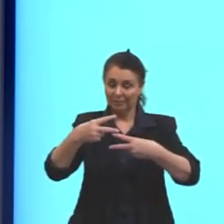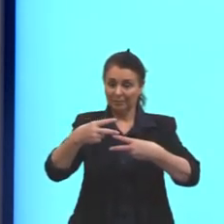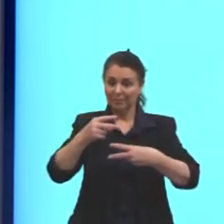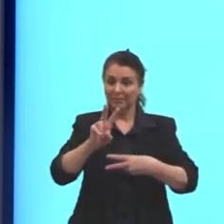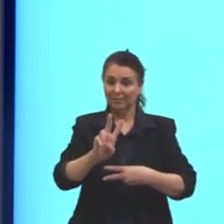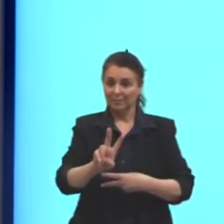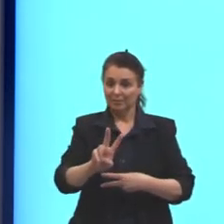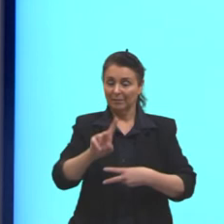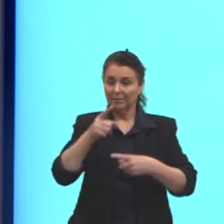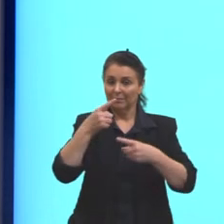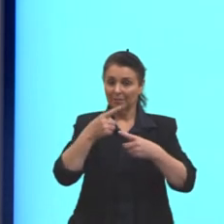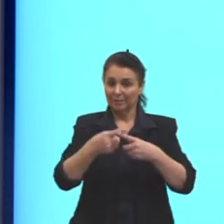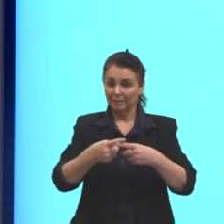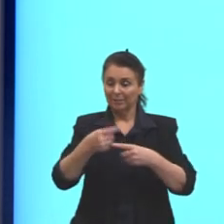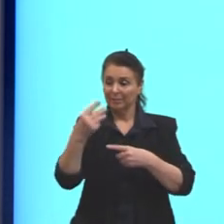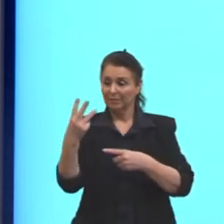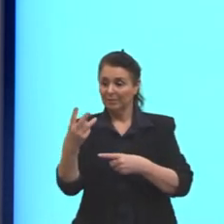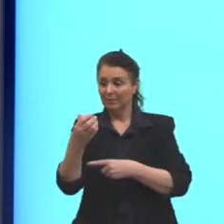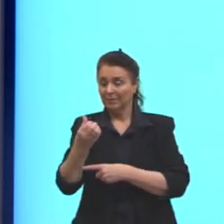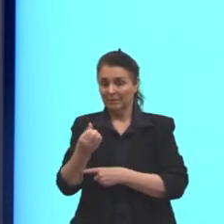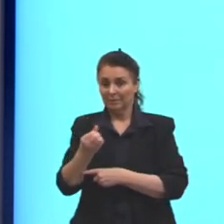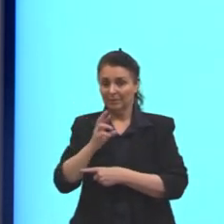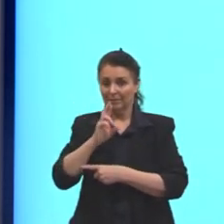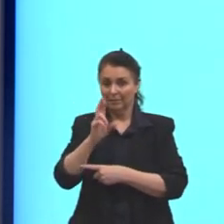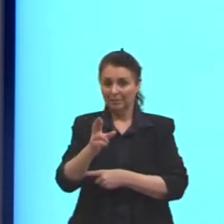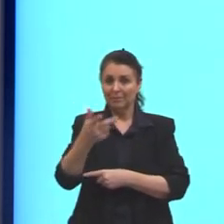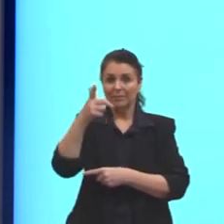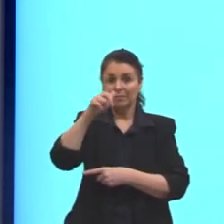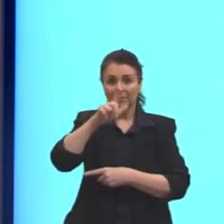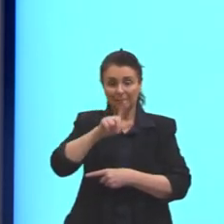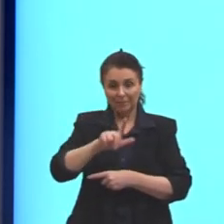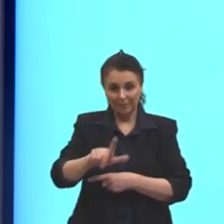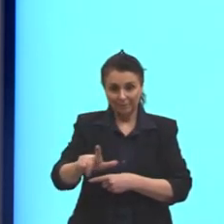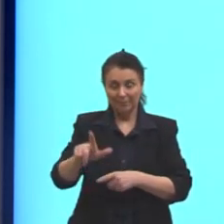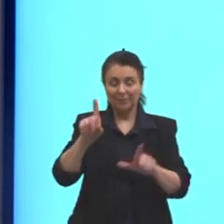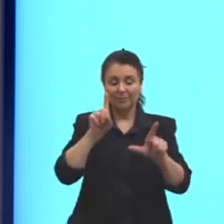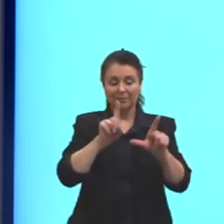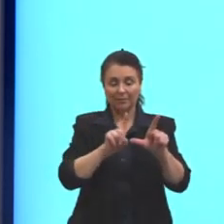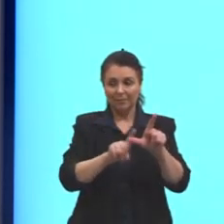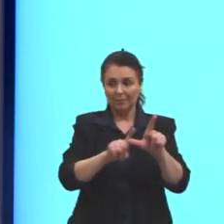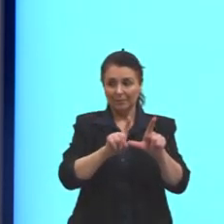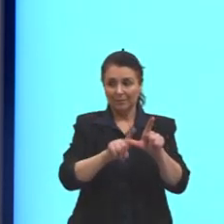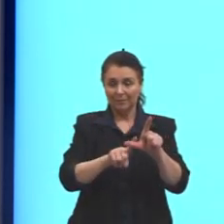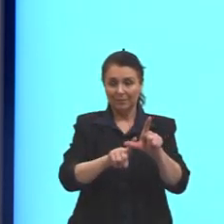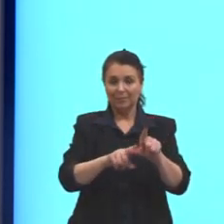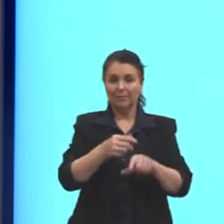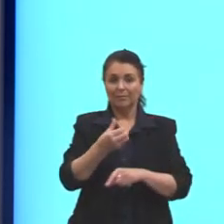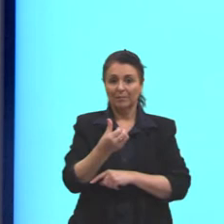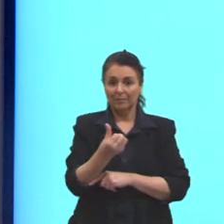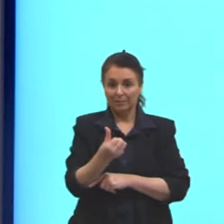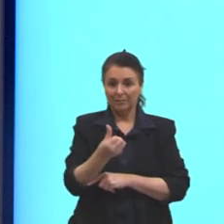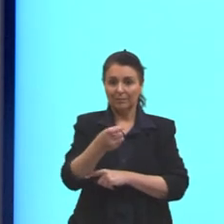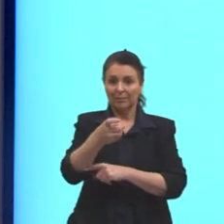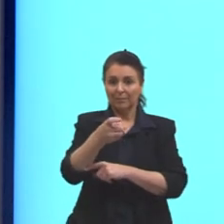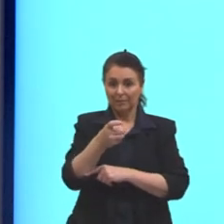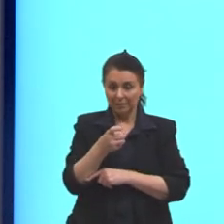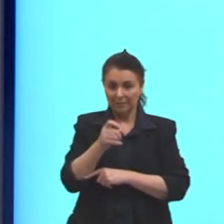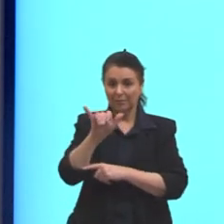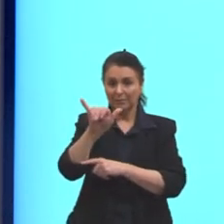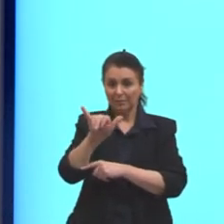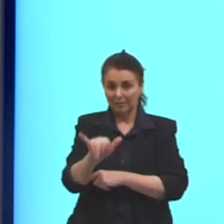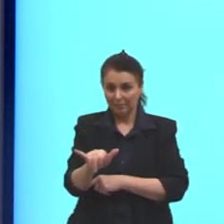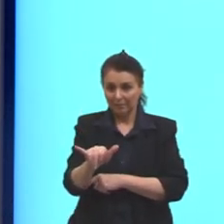2 x 3 é seis e repetimos as letras então seis XY